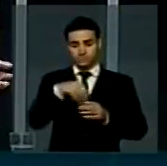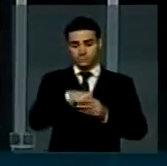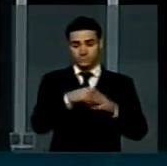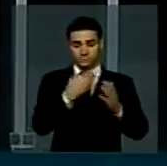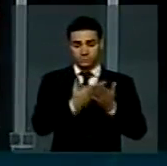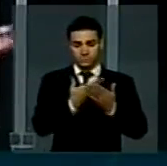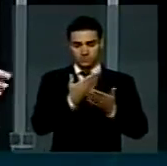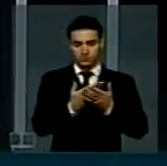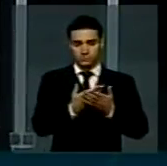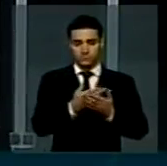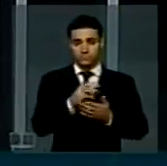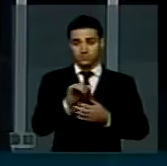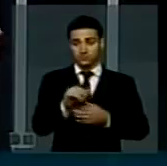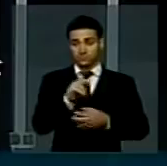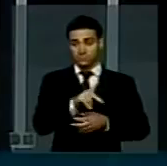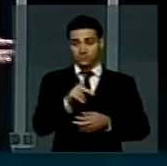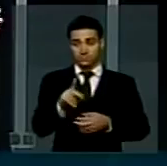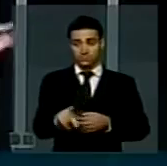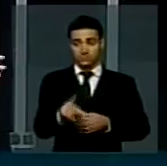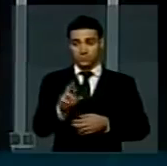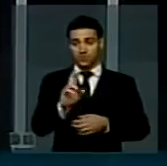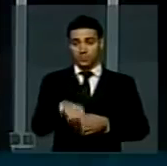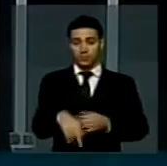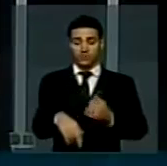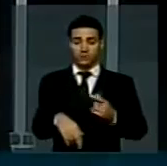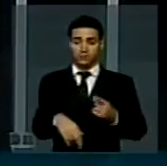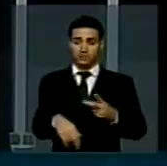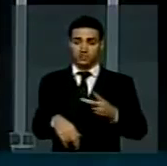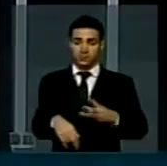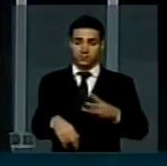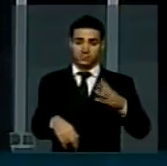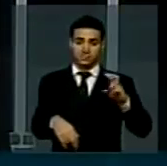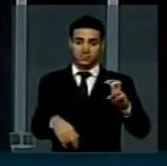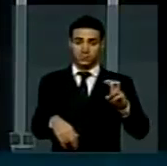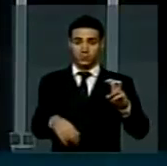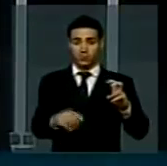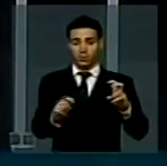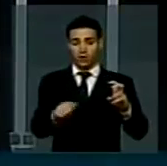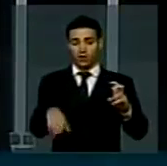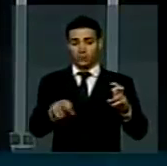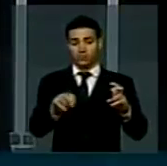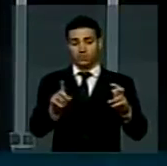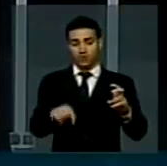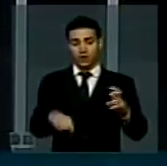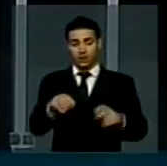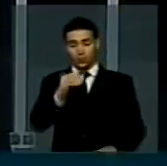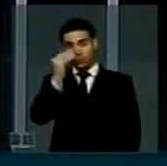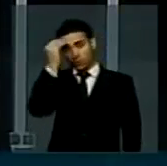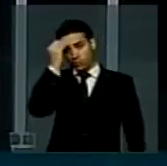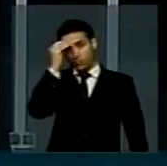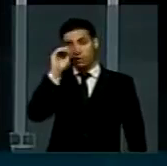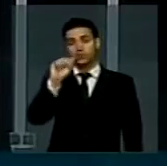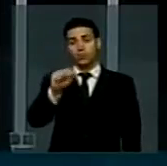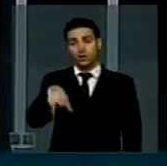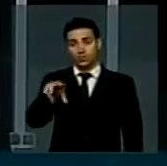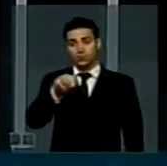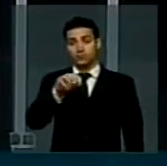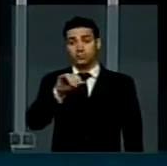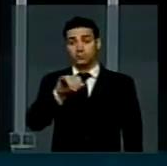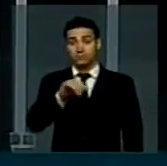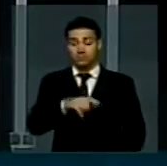aula, quando um professor reprova 1, 2, 3, 5 alunos, a culpa são dos alunos que não quiserem estudar. Mas quando um professor